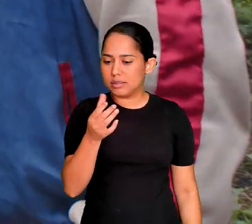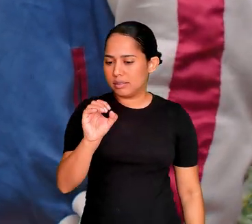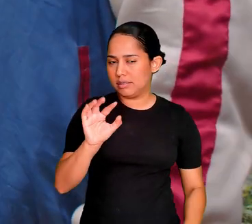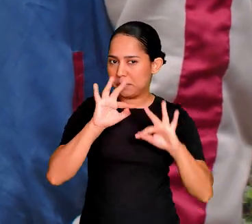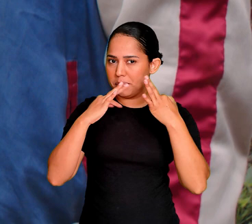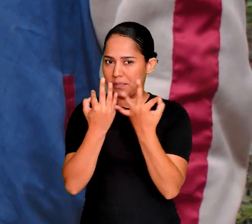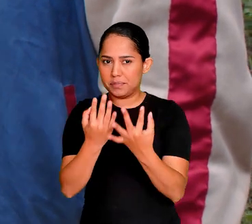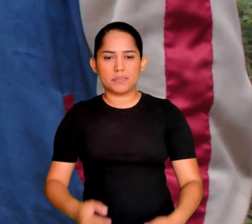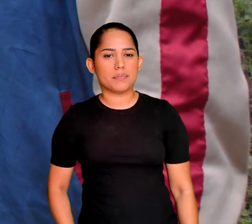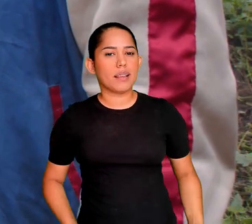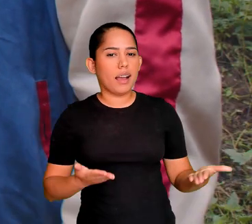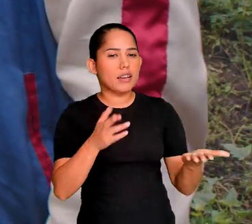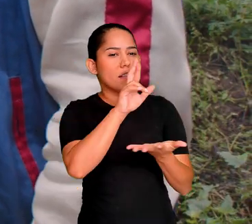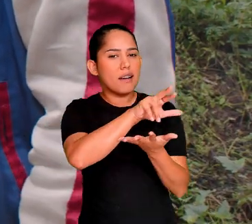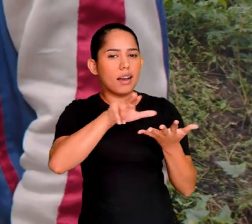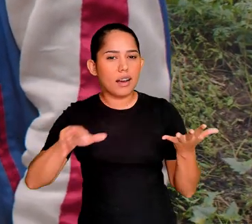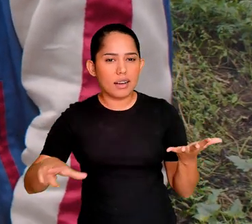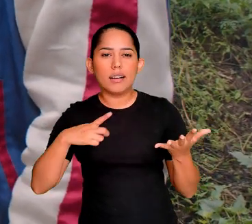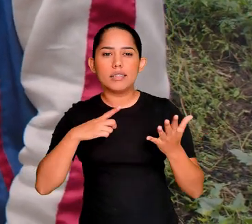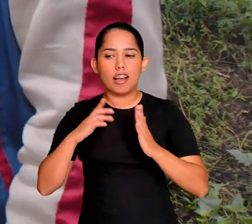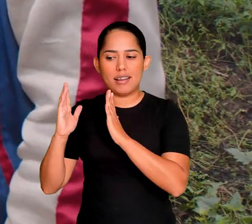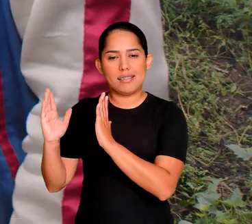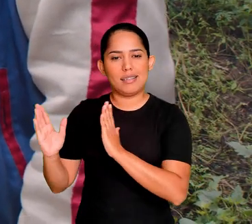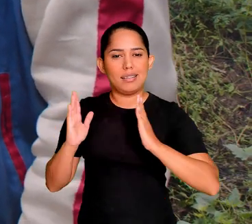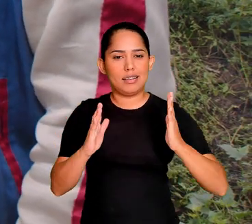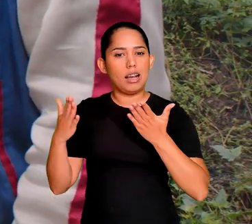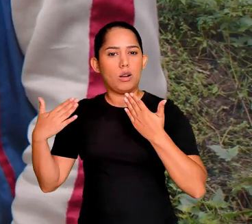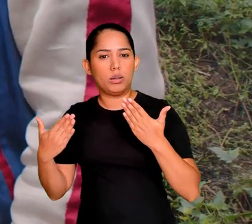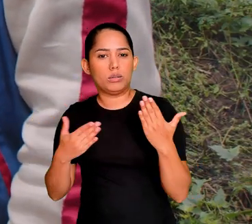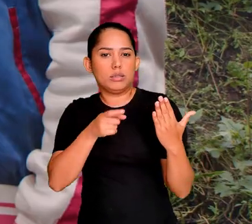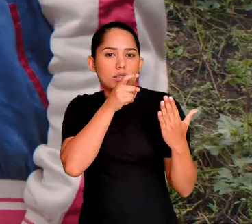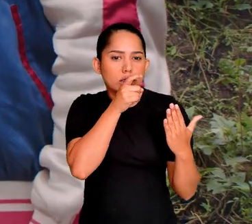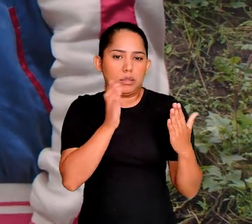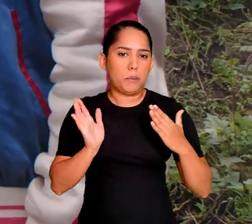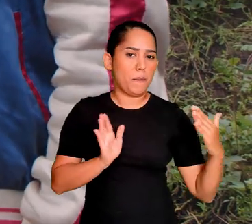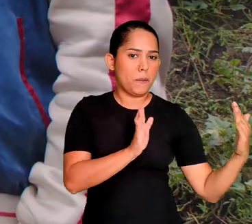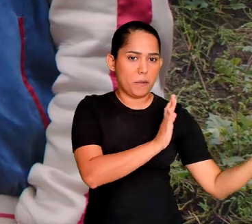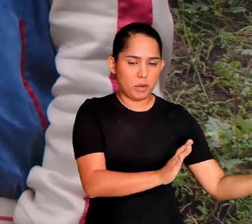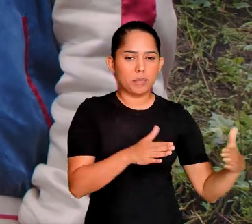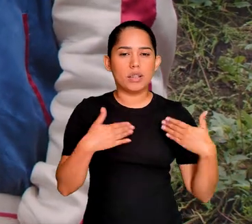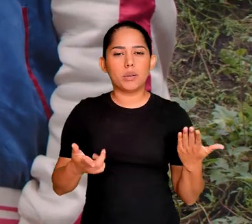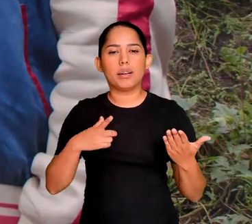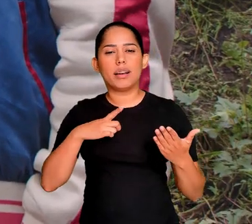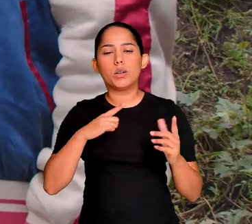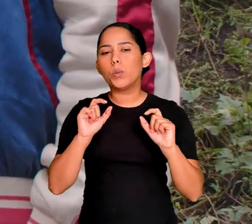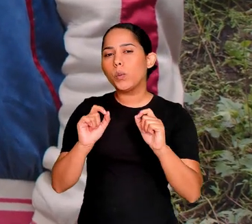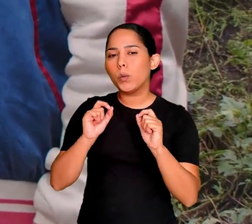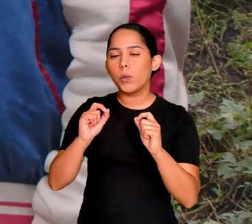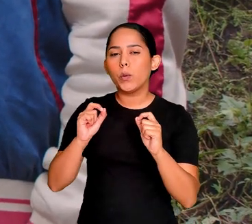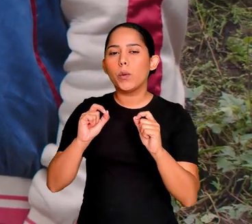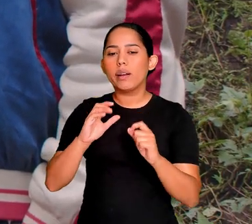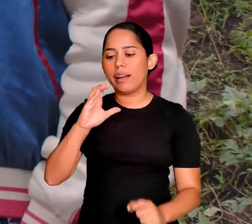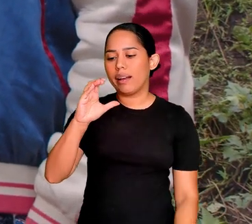uma diversificação que a gente trabalha por estação, né, conforme é a questão da natureza. Aqui é camomila. Camomila a gente cultiva há